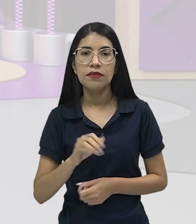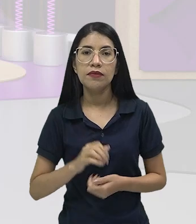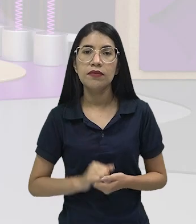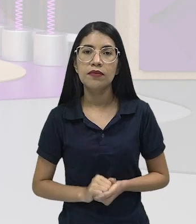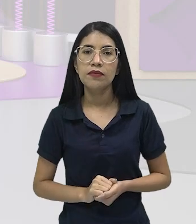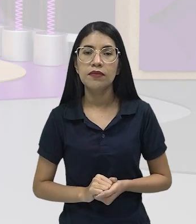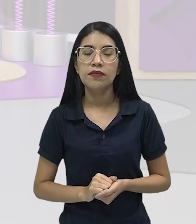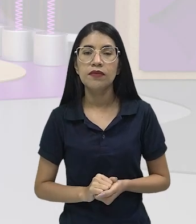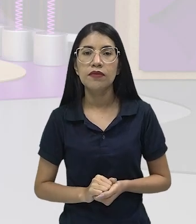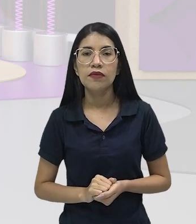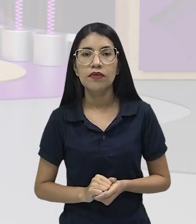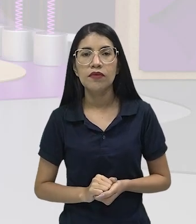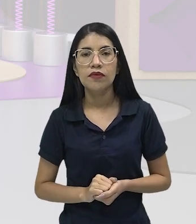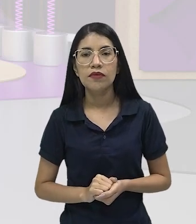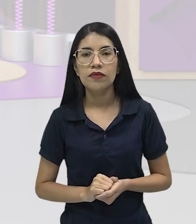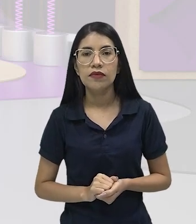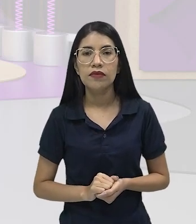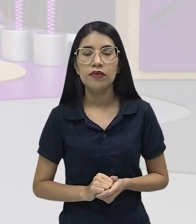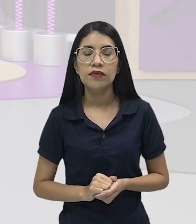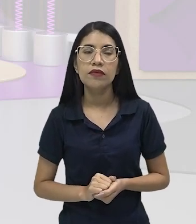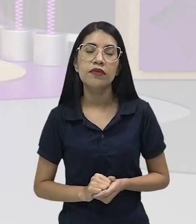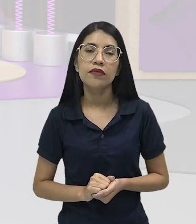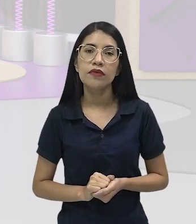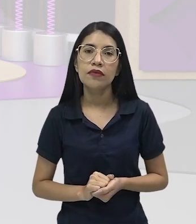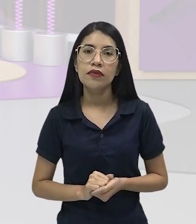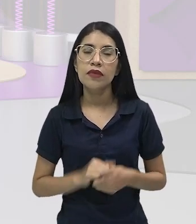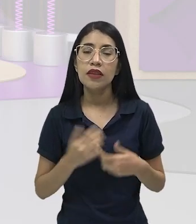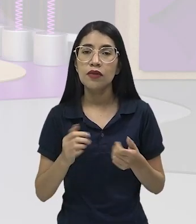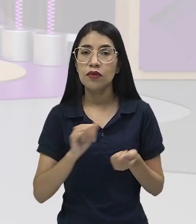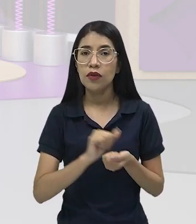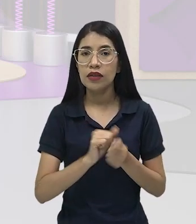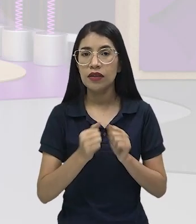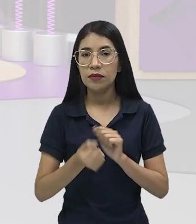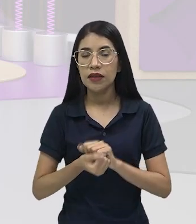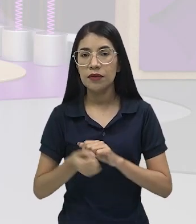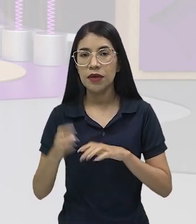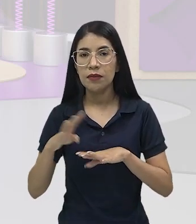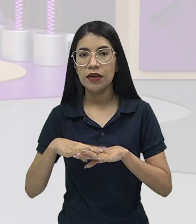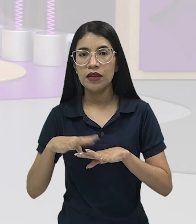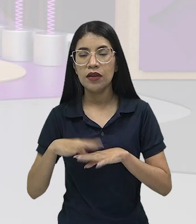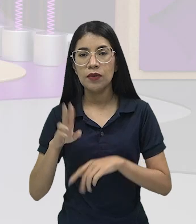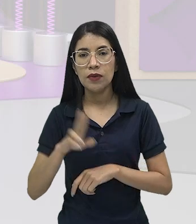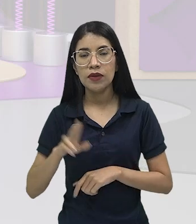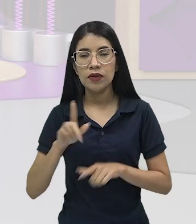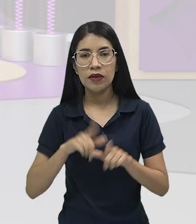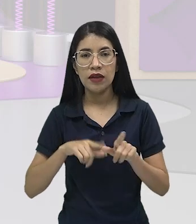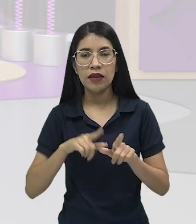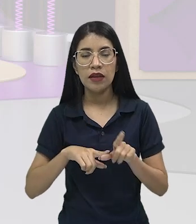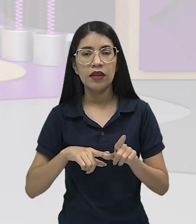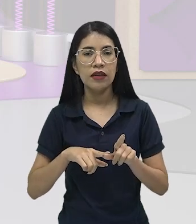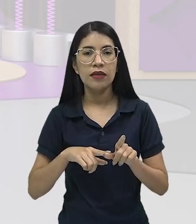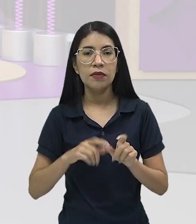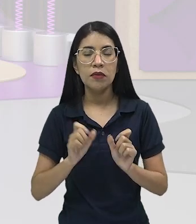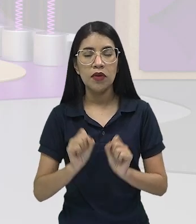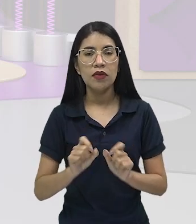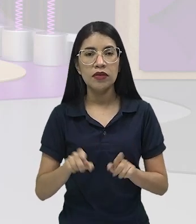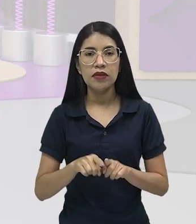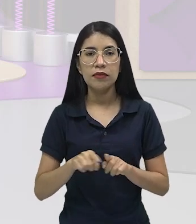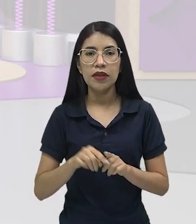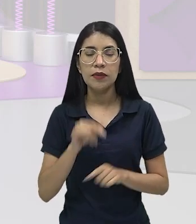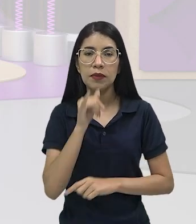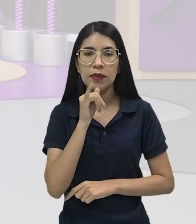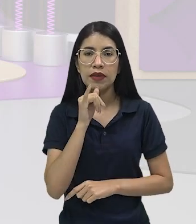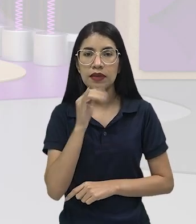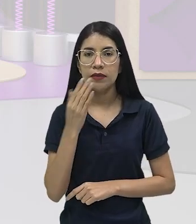variável y, né? Então eu vou transcodificar pegando a primeira letra. Também você pode fazer isso. Vem comigo,